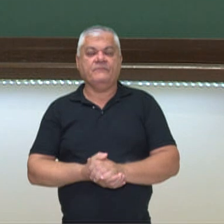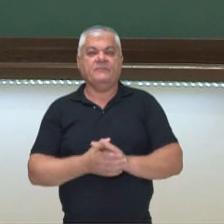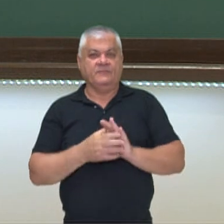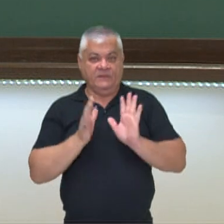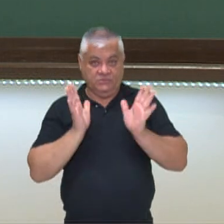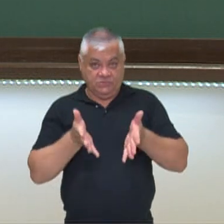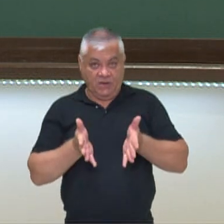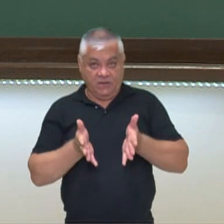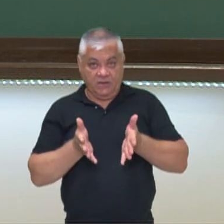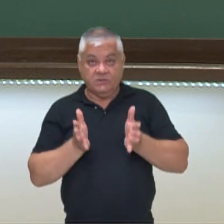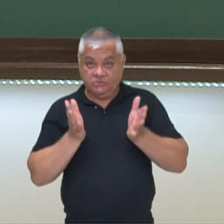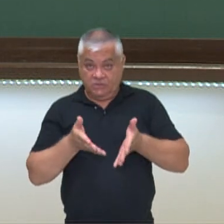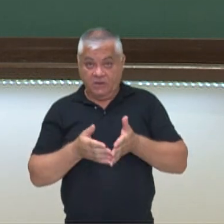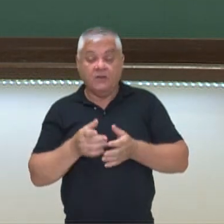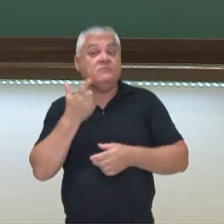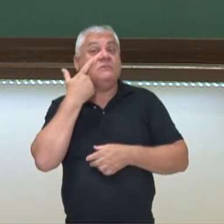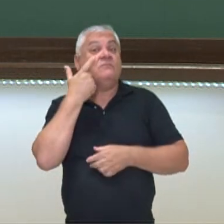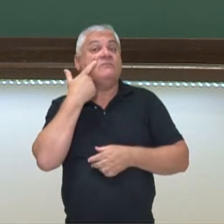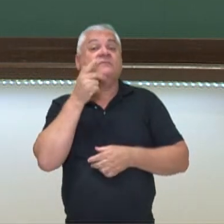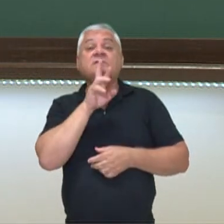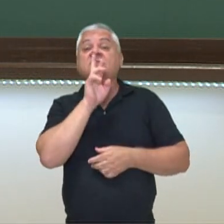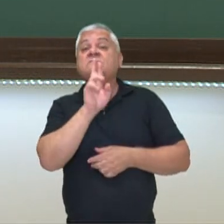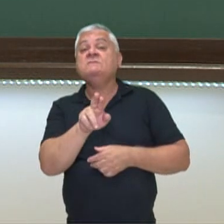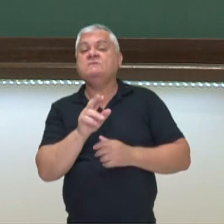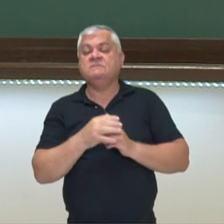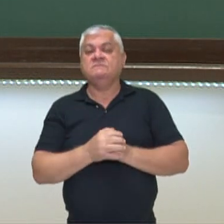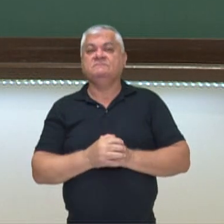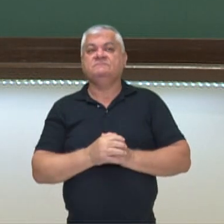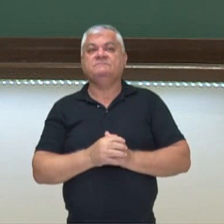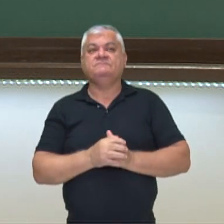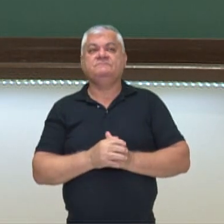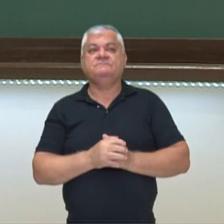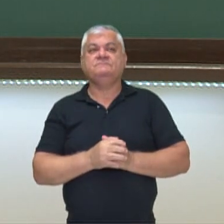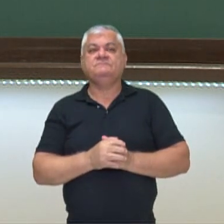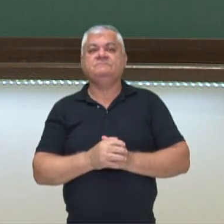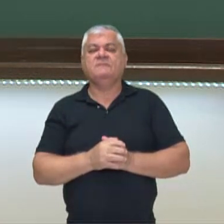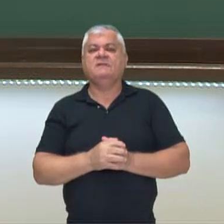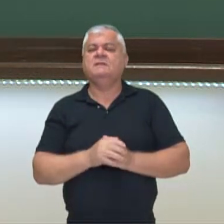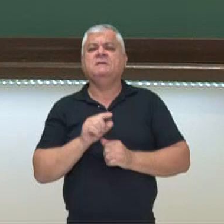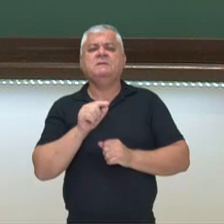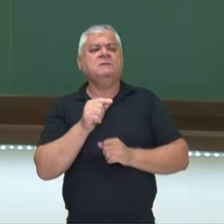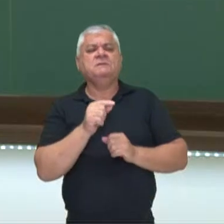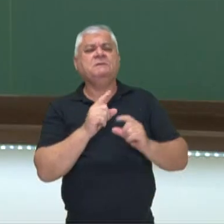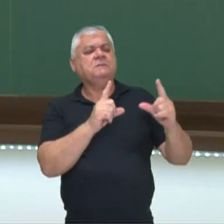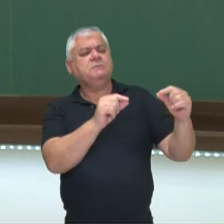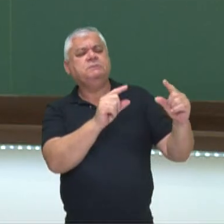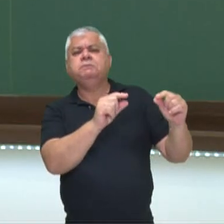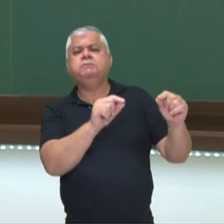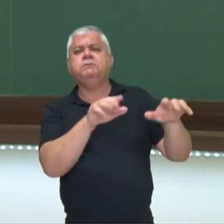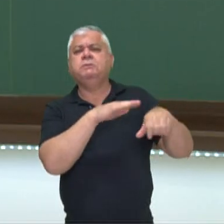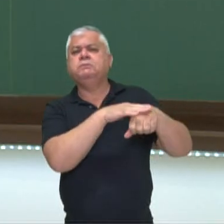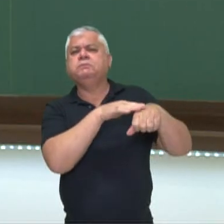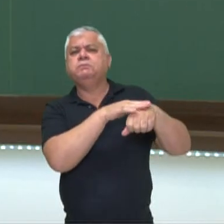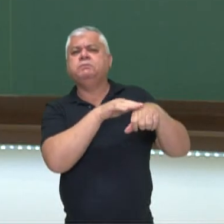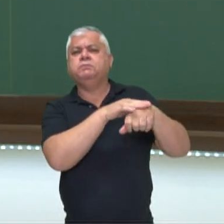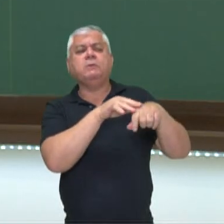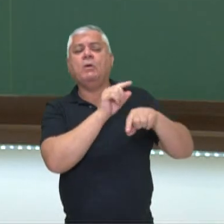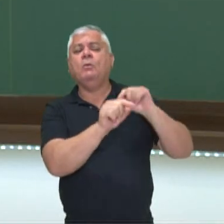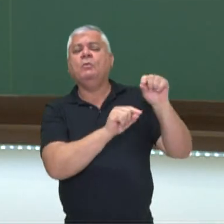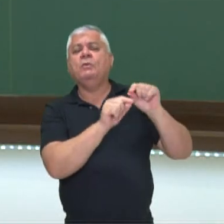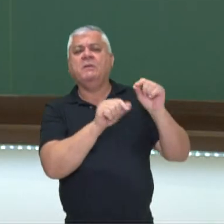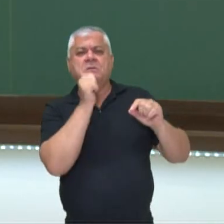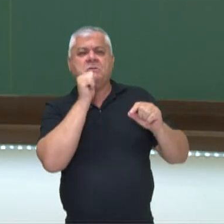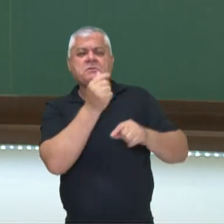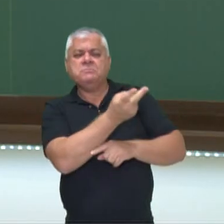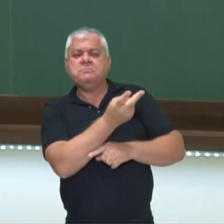Listo? Vamos a corrigir, entonces? A ver. Então, de quem que eles falam nessa mensagem? Eles estão falando, ou melhor, elas